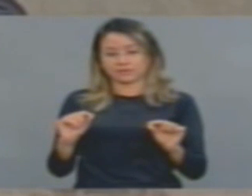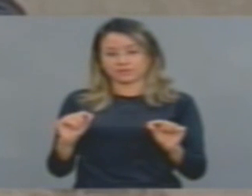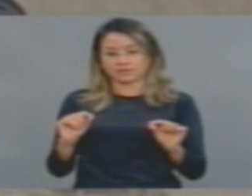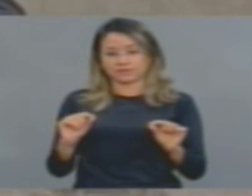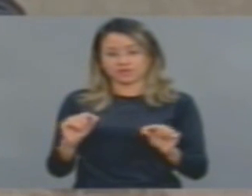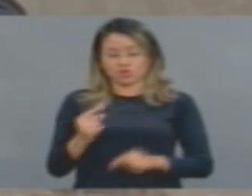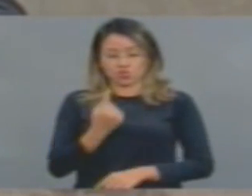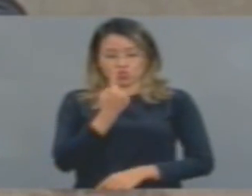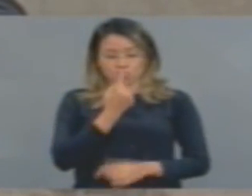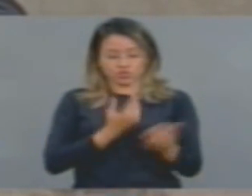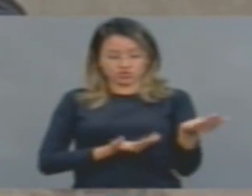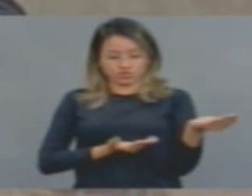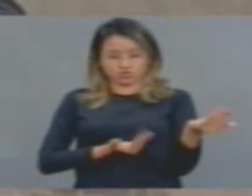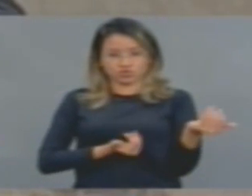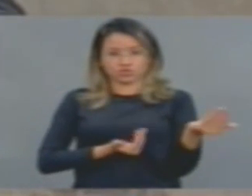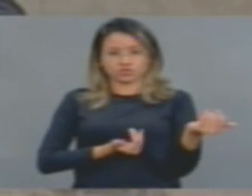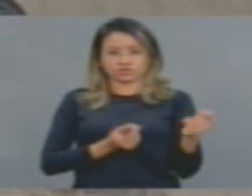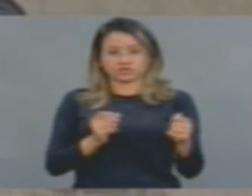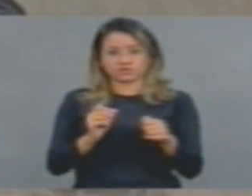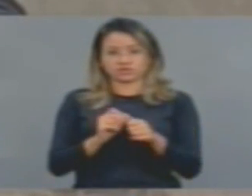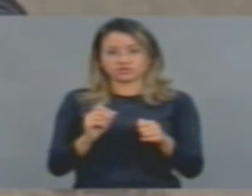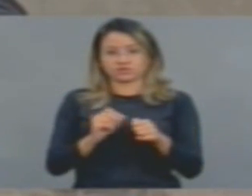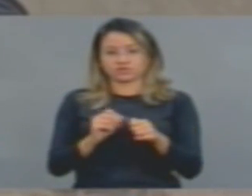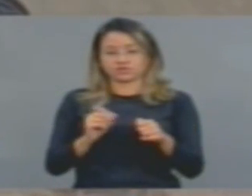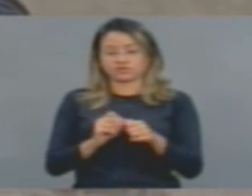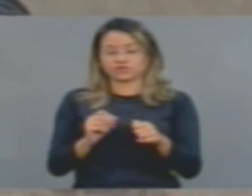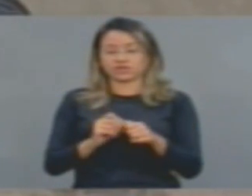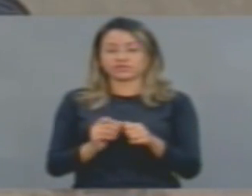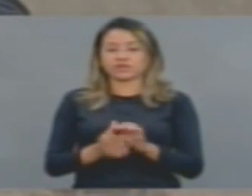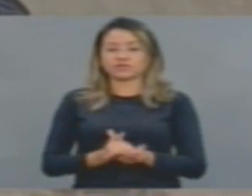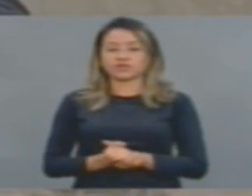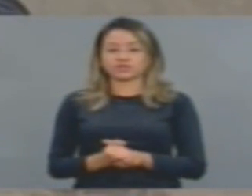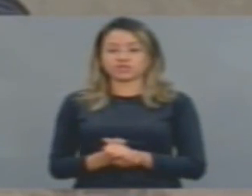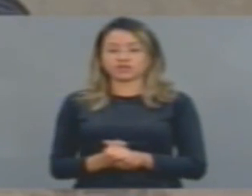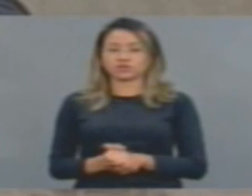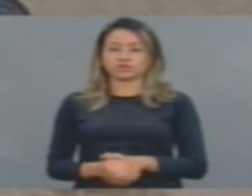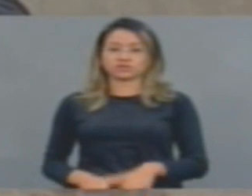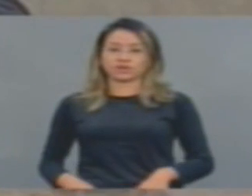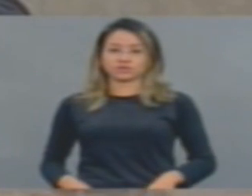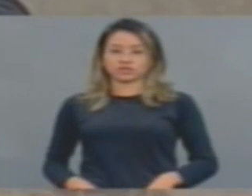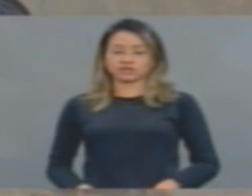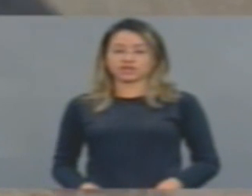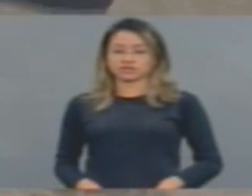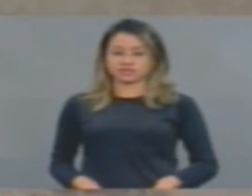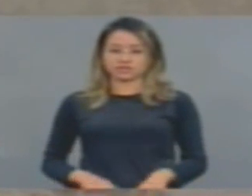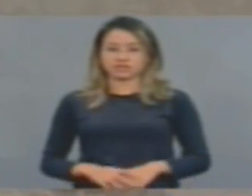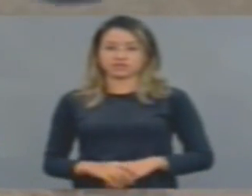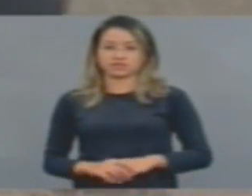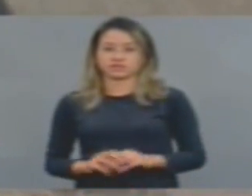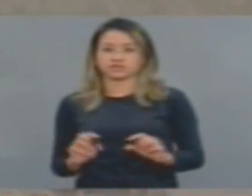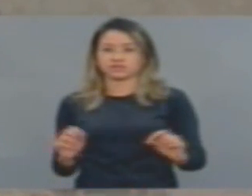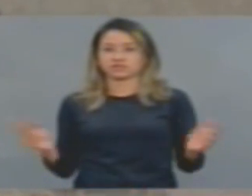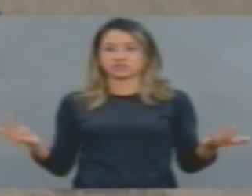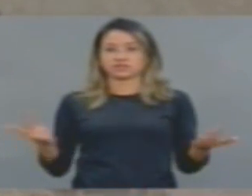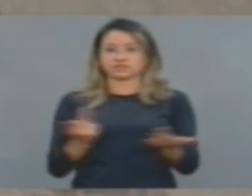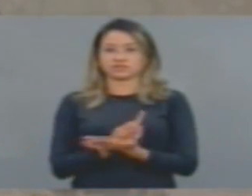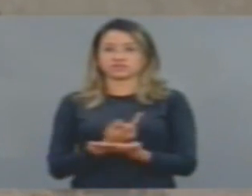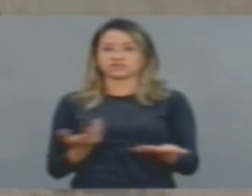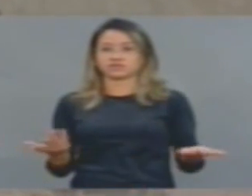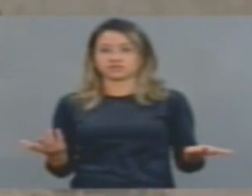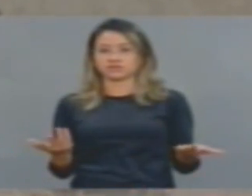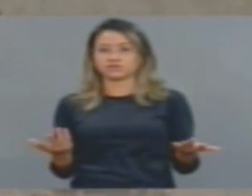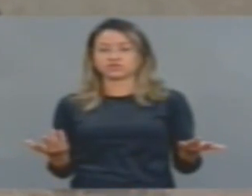um adolescente, que uma criança, um adolescente cometa, o juiz dá a canetada e não quer mandar para